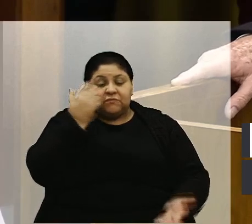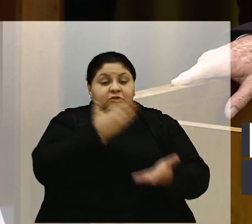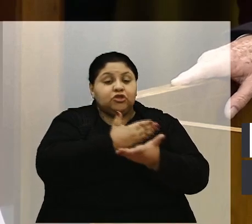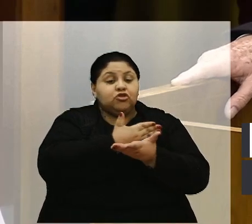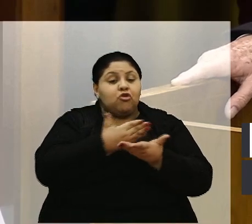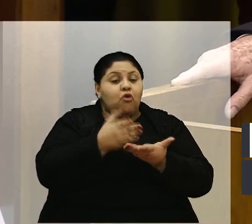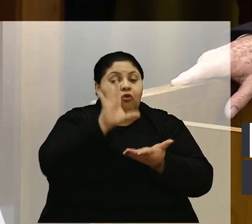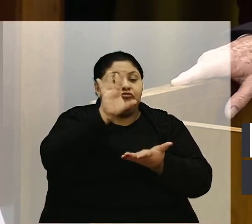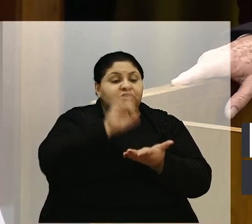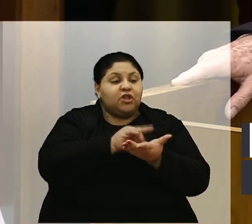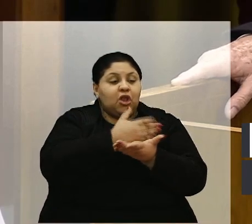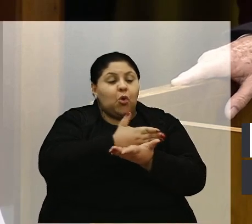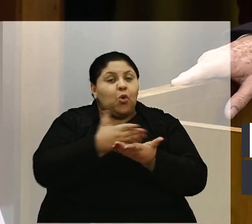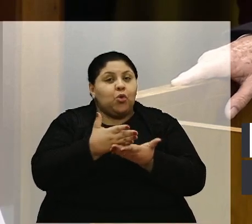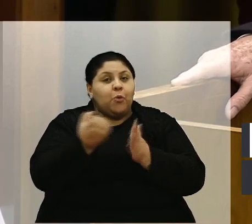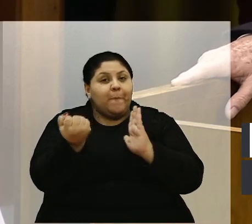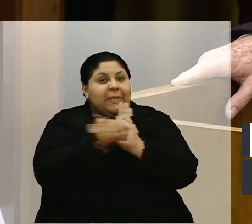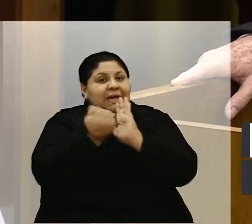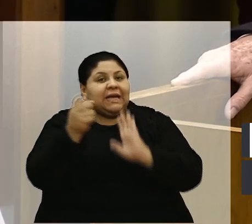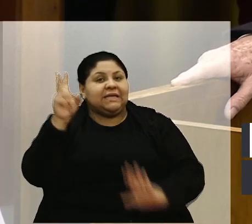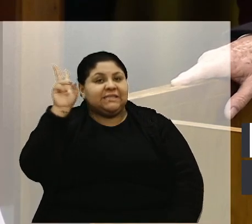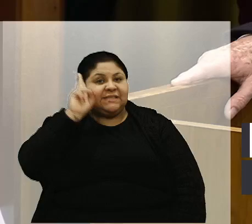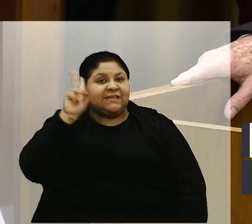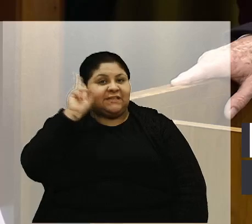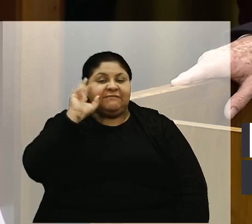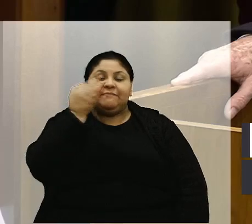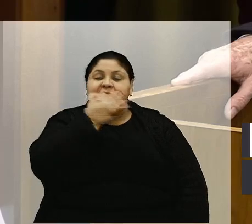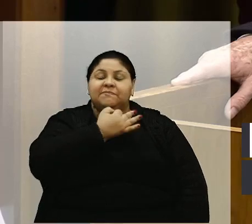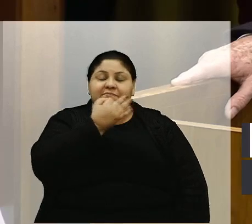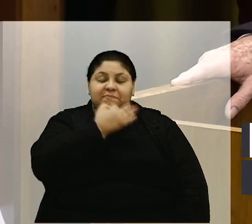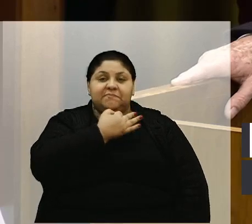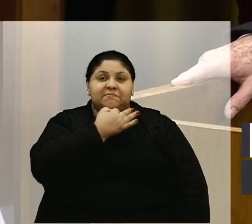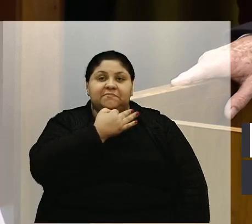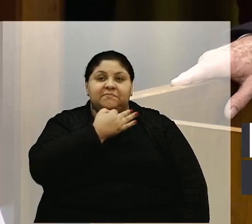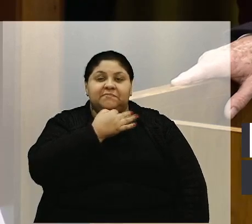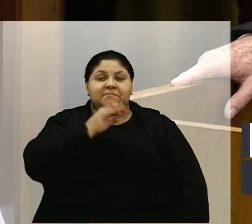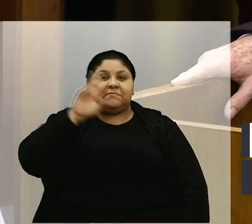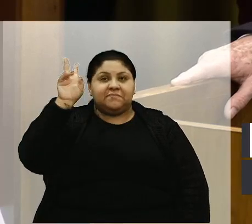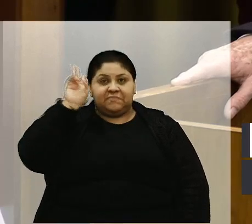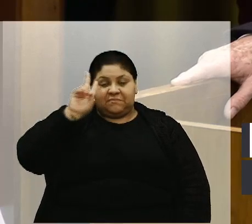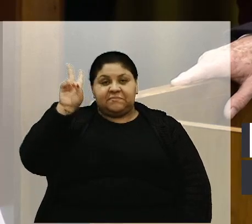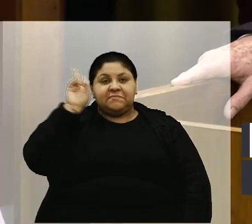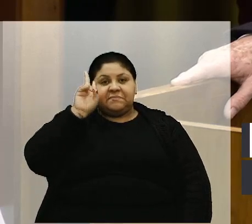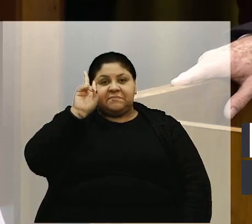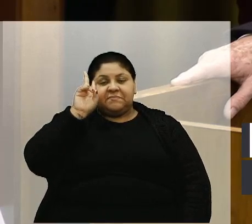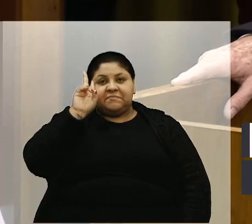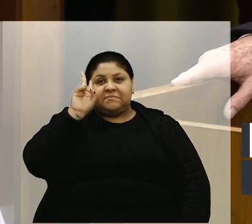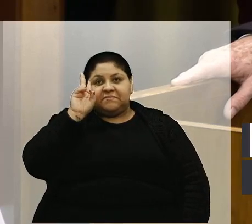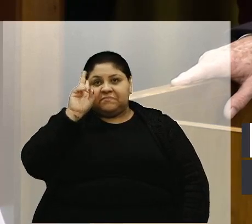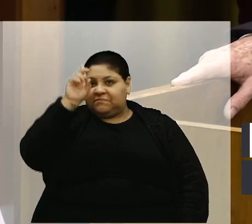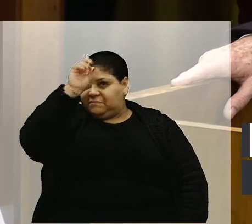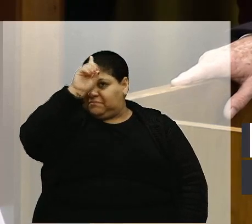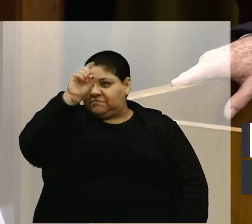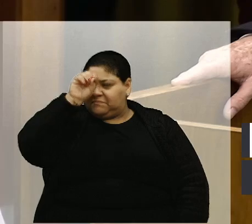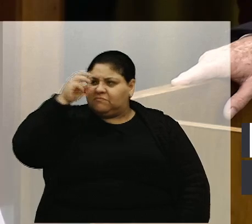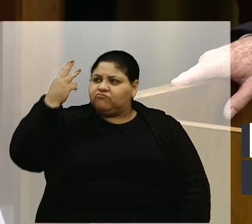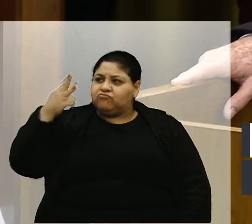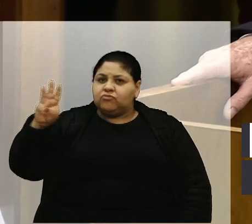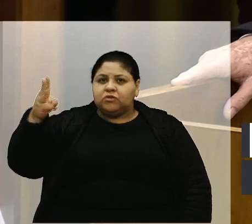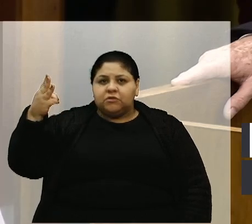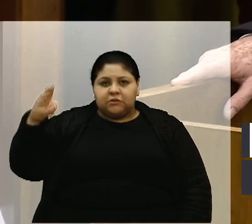ficar marcada na história de Caxias do Sul e na história especialmente do Hospital Virvi